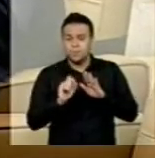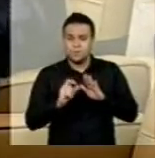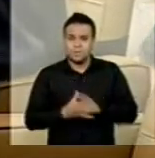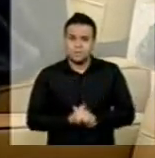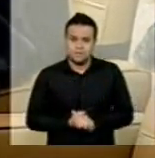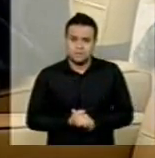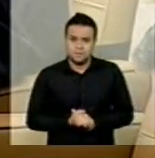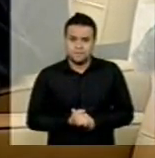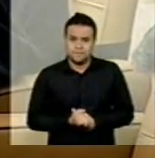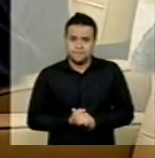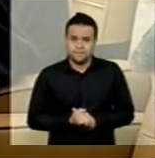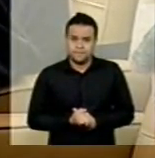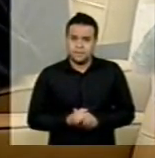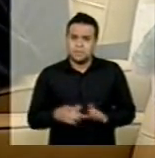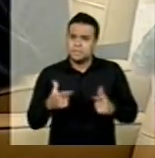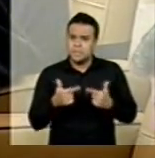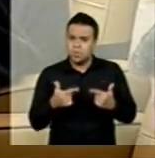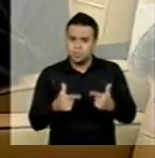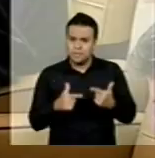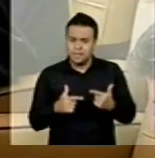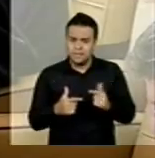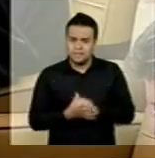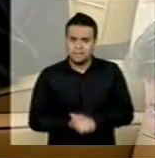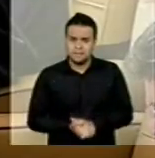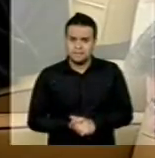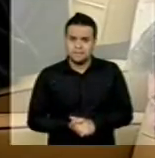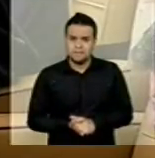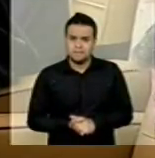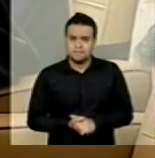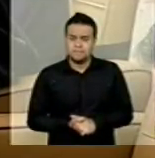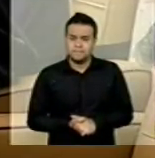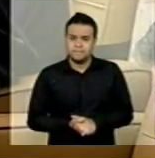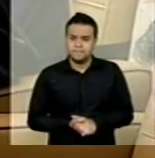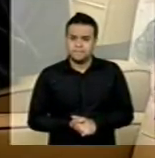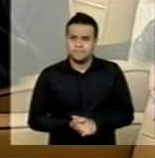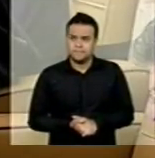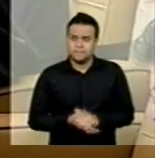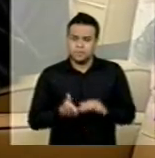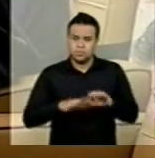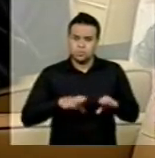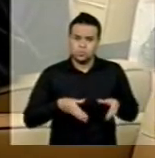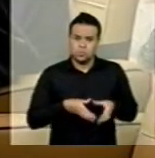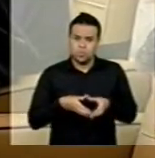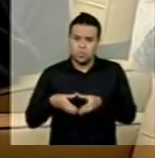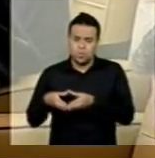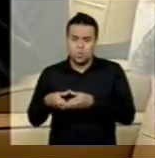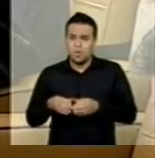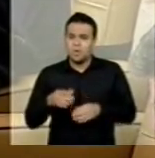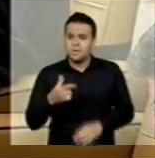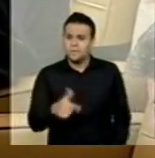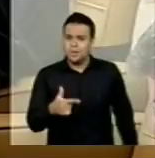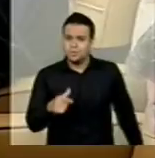as associações, as entidades de classe, não tem a